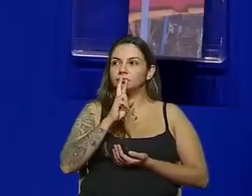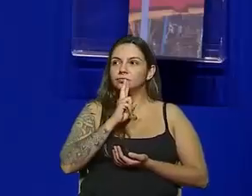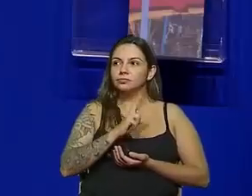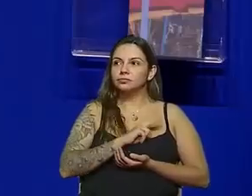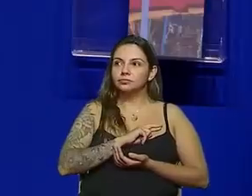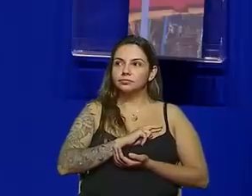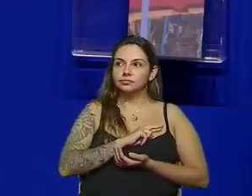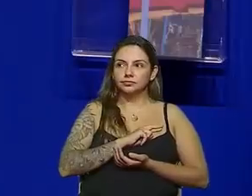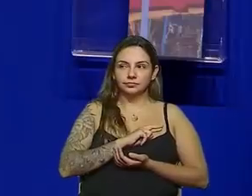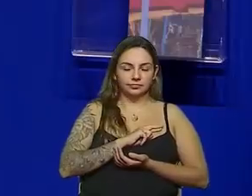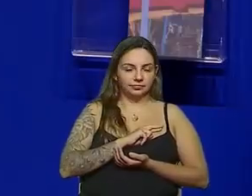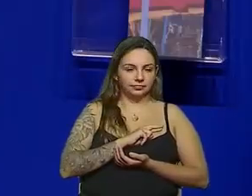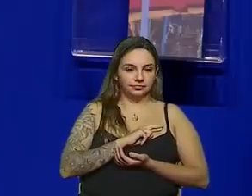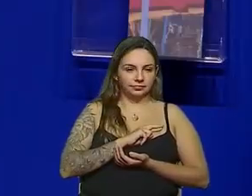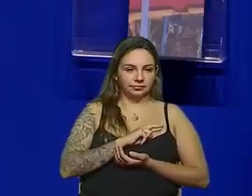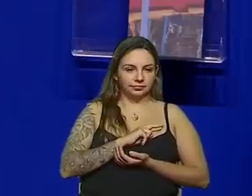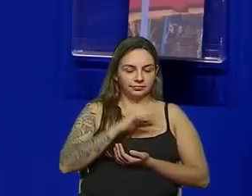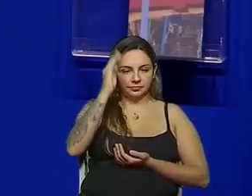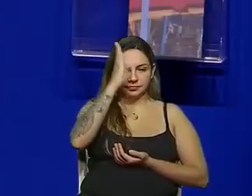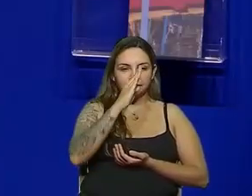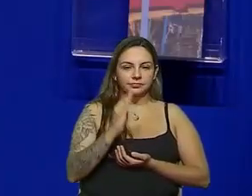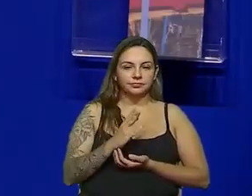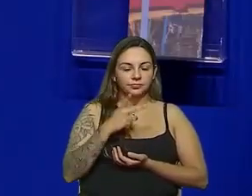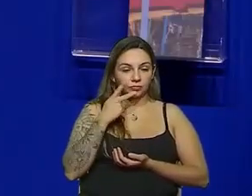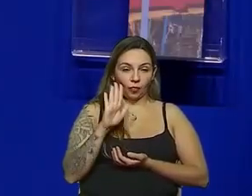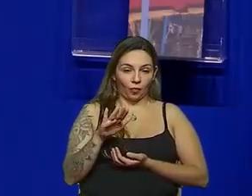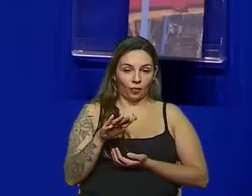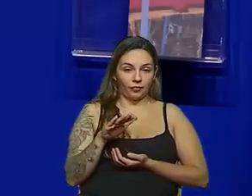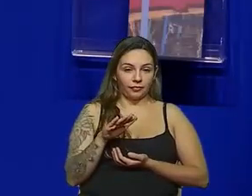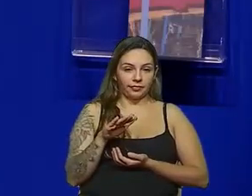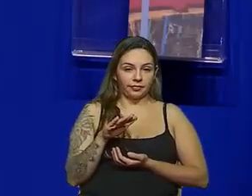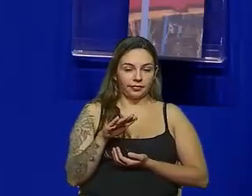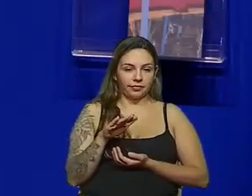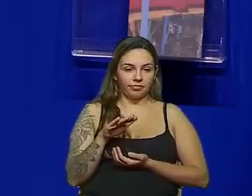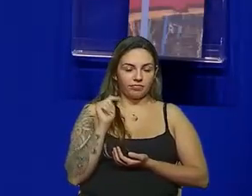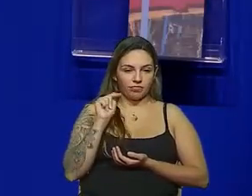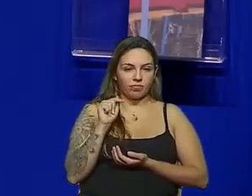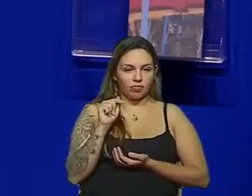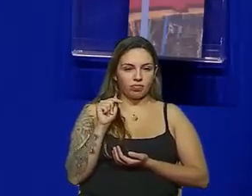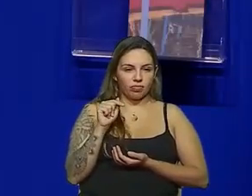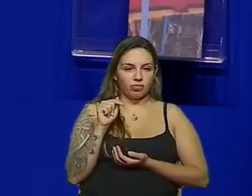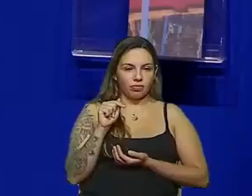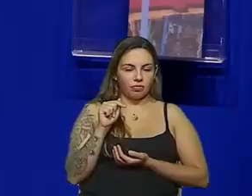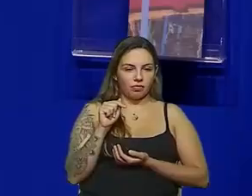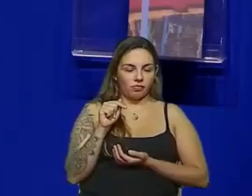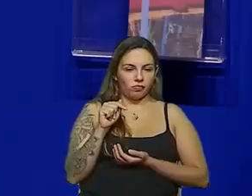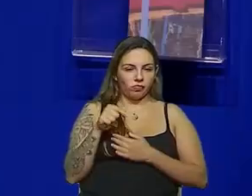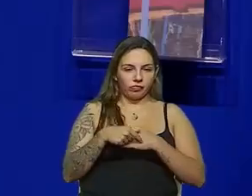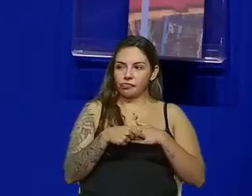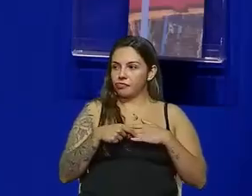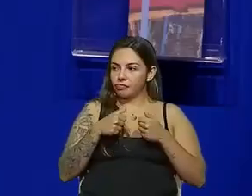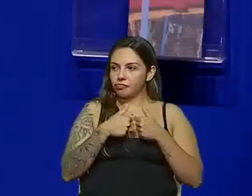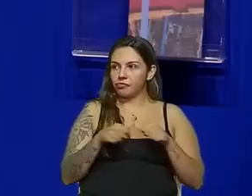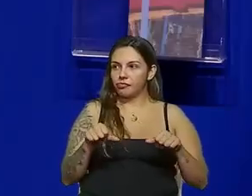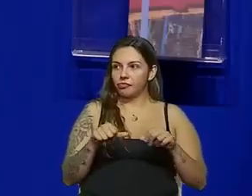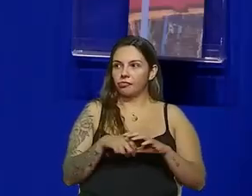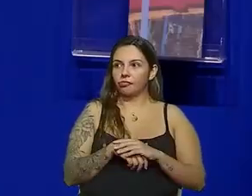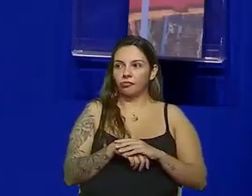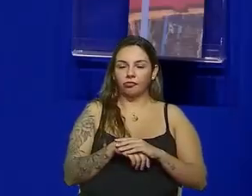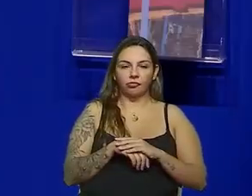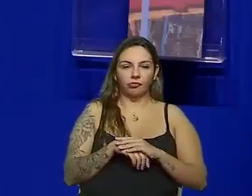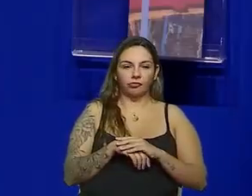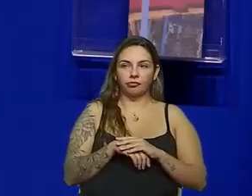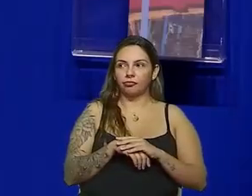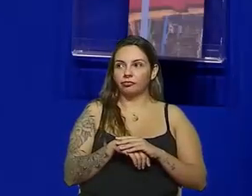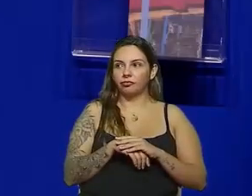recado para o Brasil dizendo, olha, esse autor está